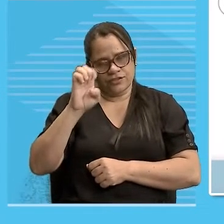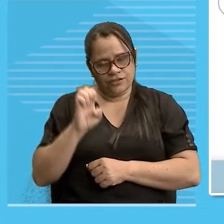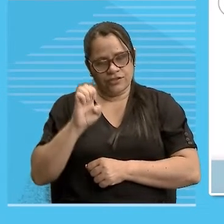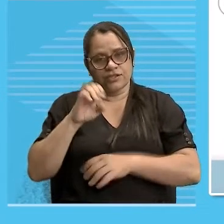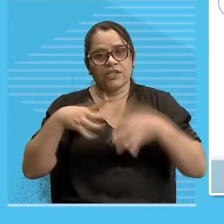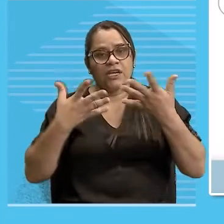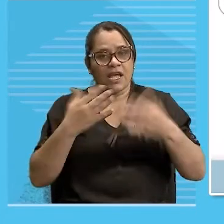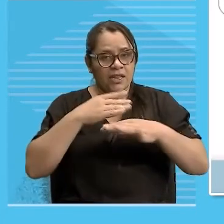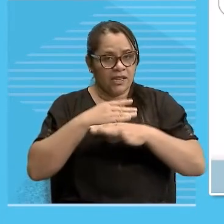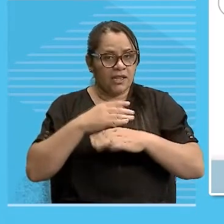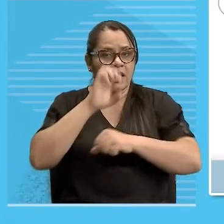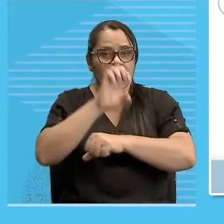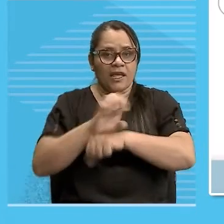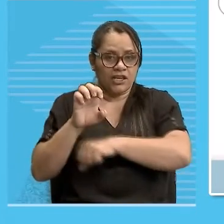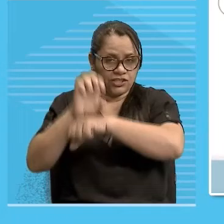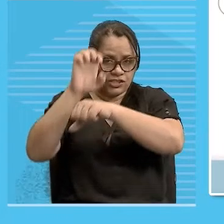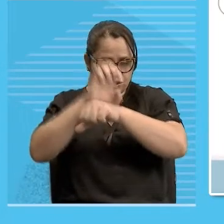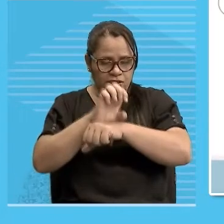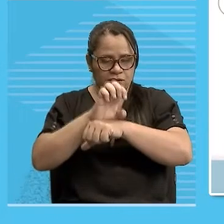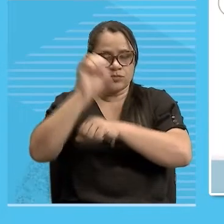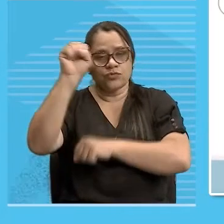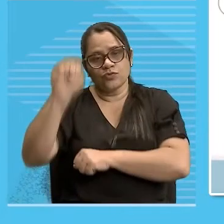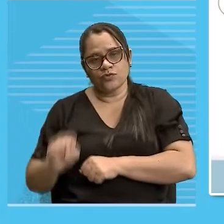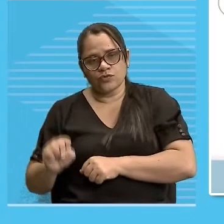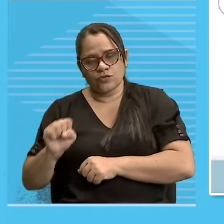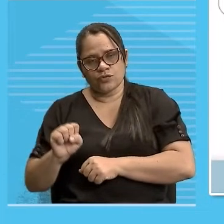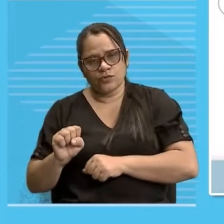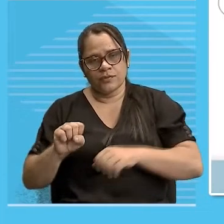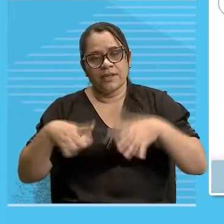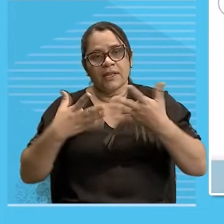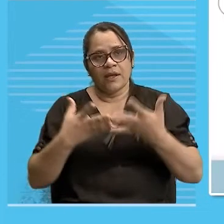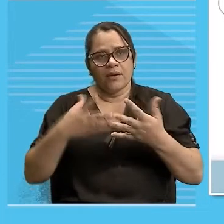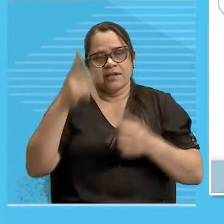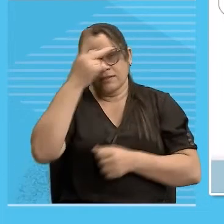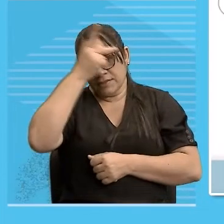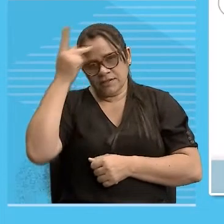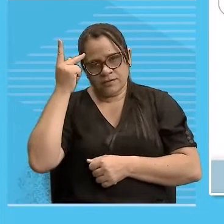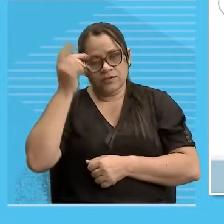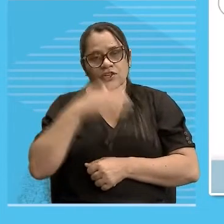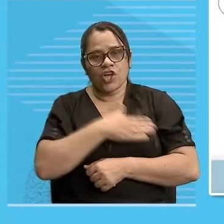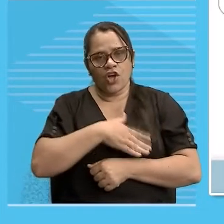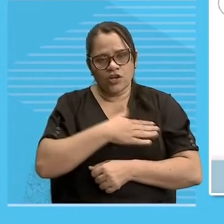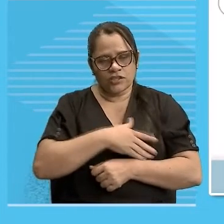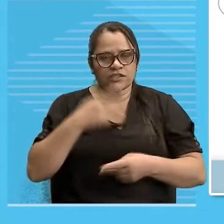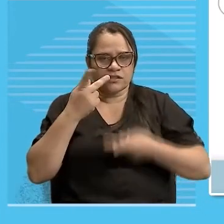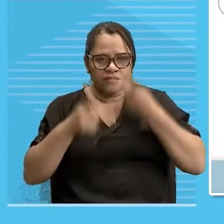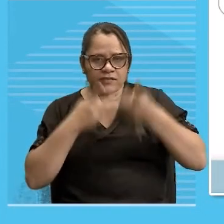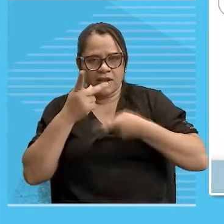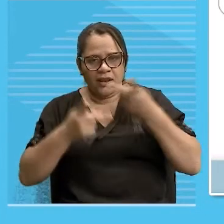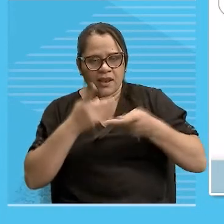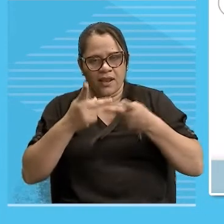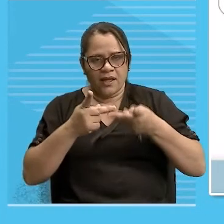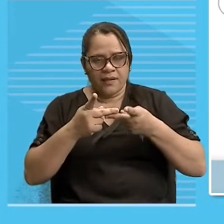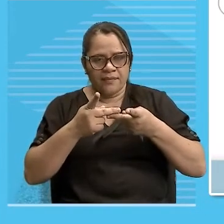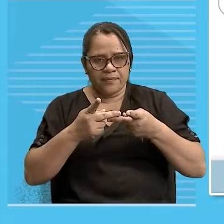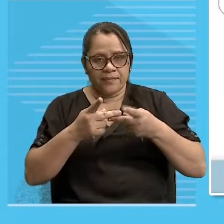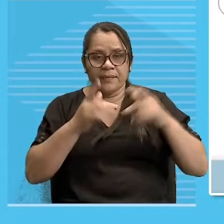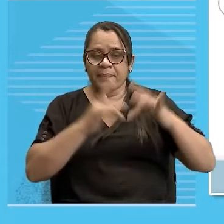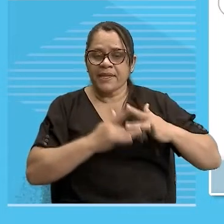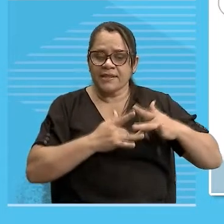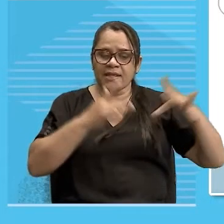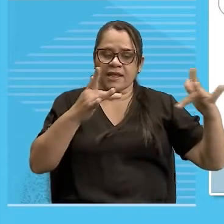Ah, tem o que o povo gosta de dizer. É misericórdia. Às vezes vira até, como é que eu posso